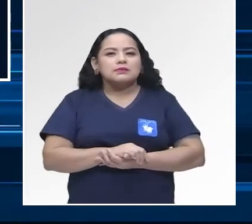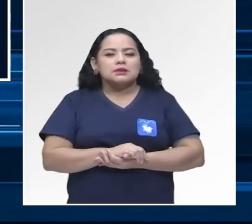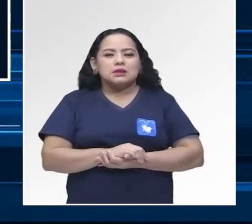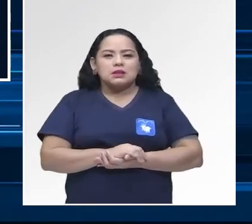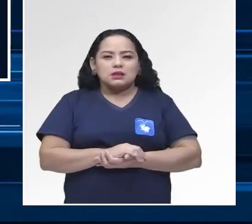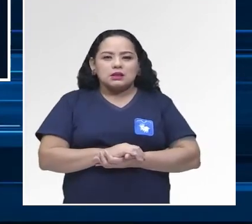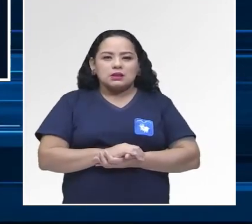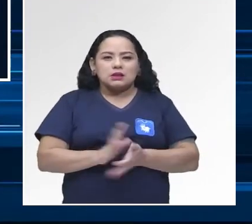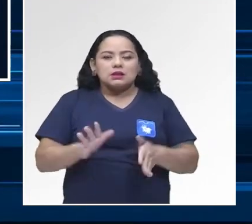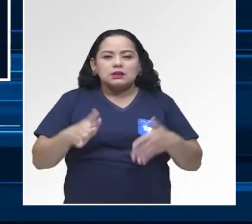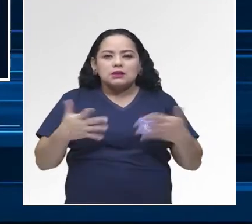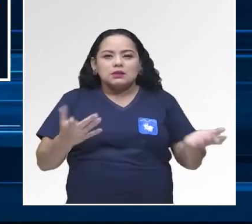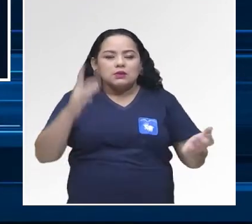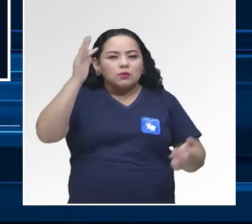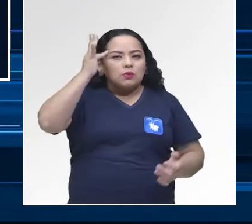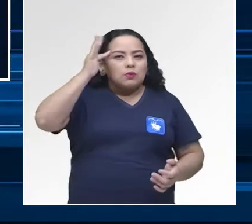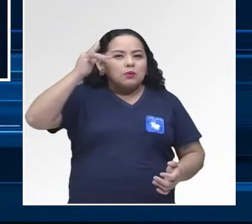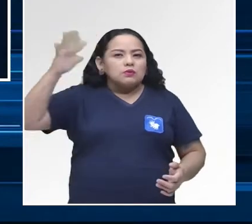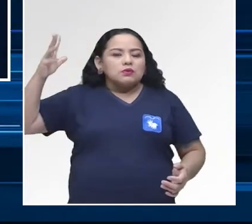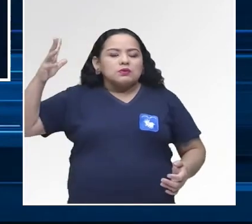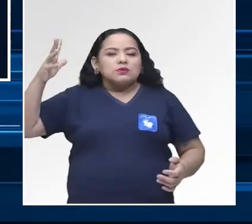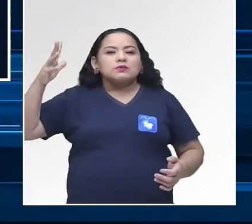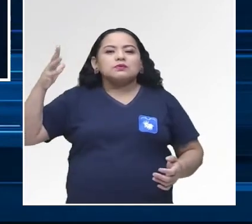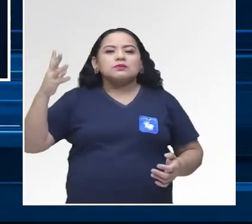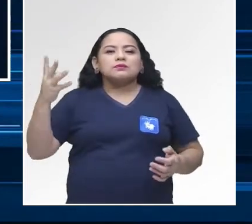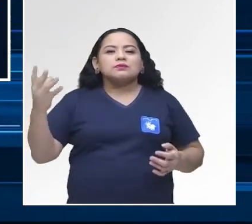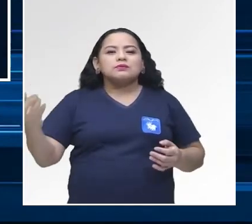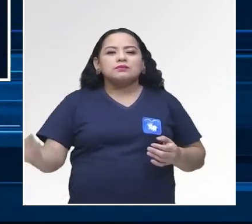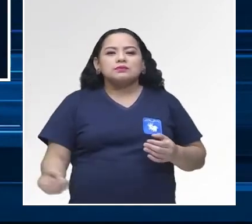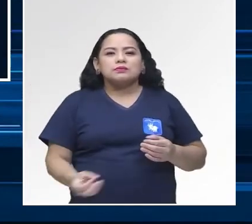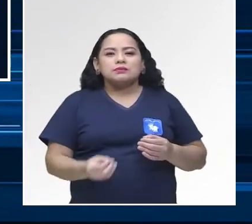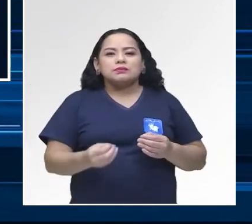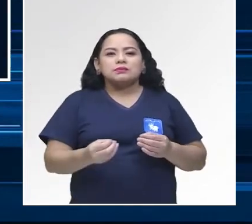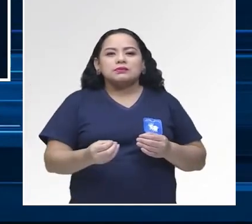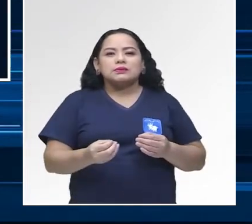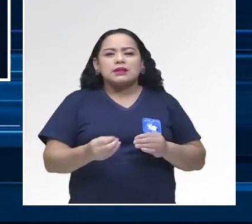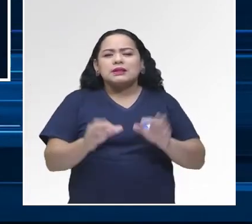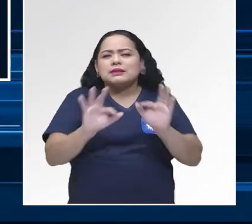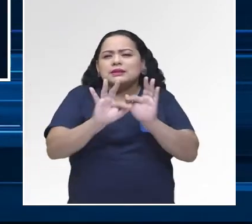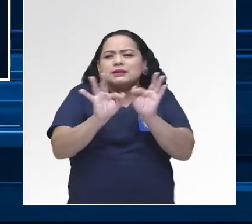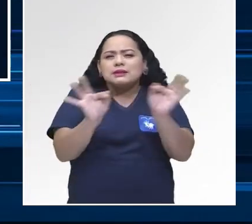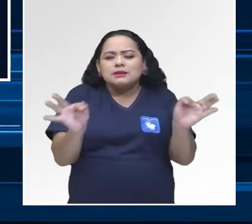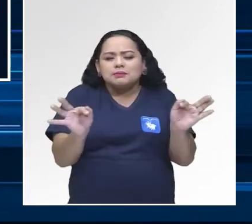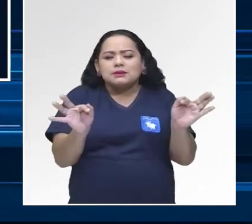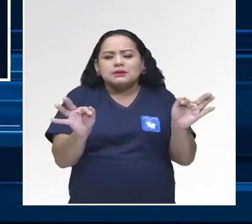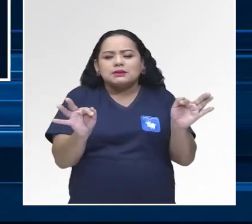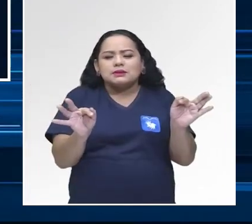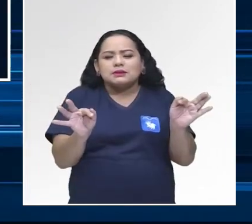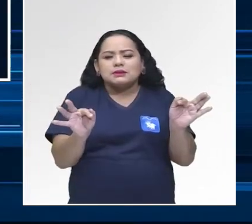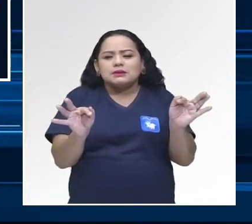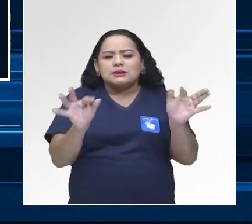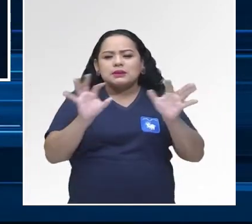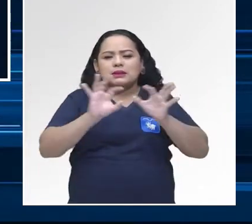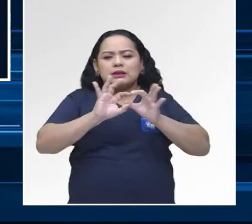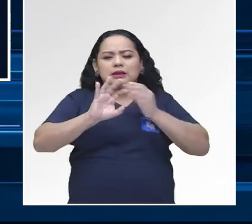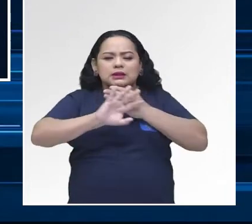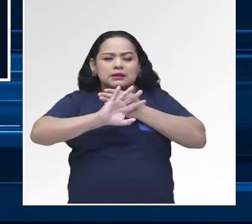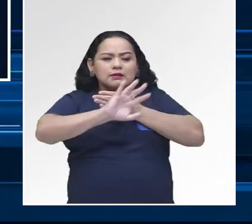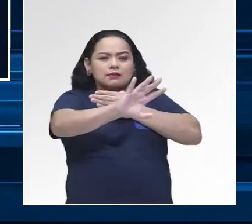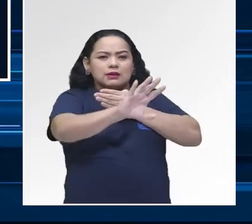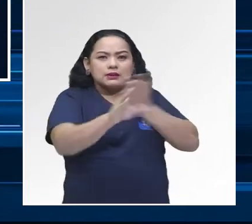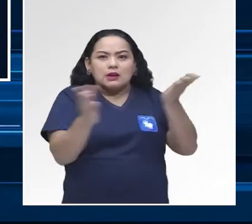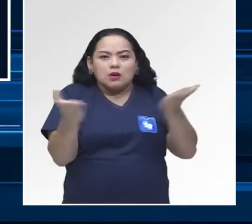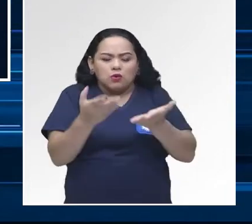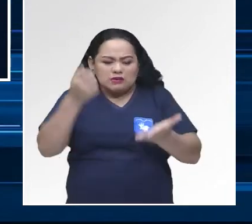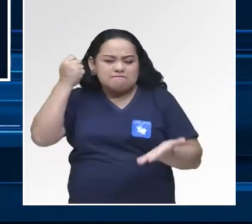Então, ela sai daquela questão mais simplória e ela vai ser mais rigorosa,